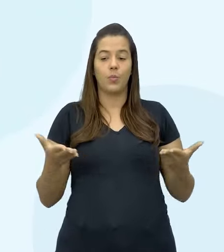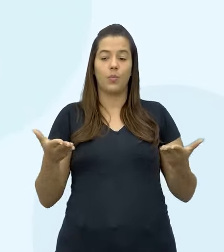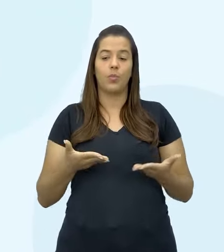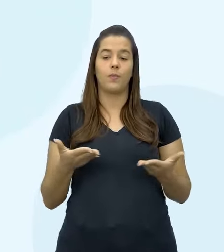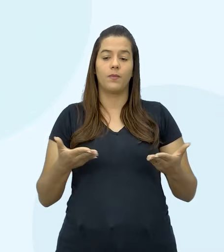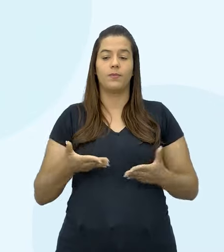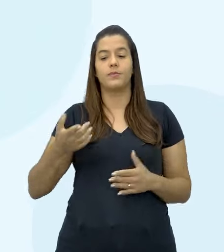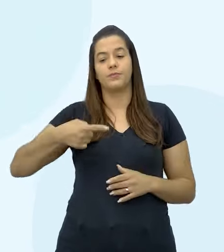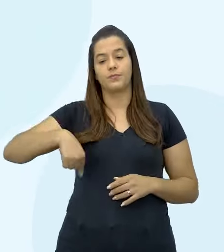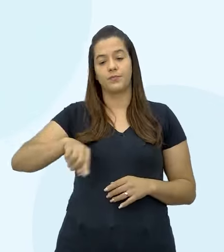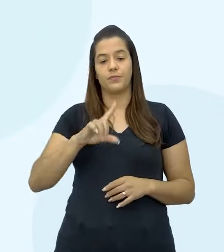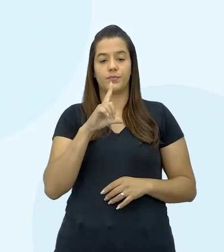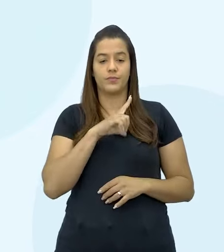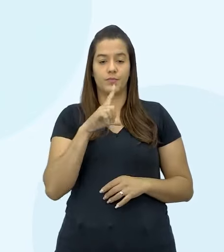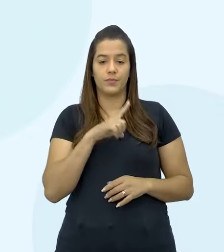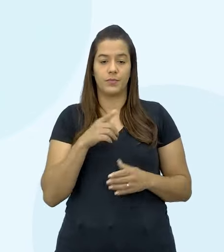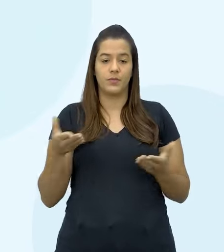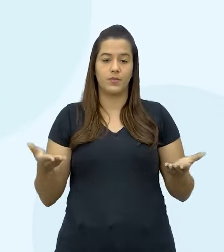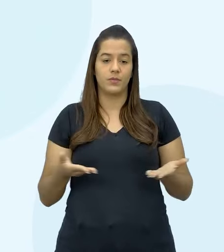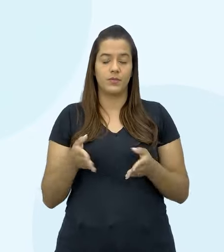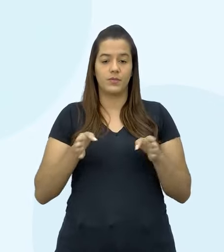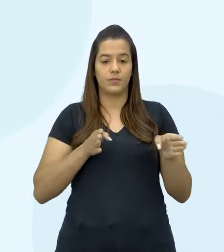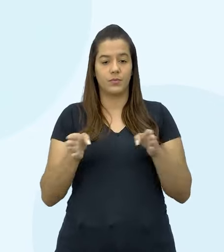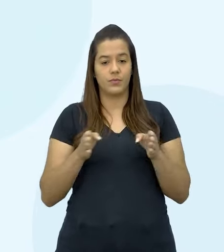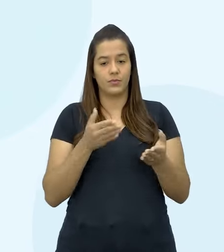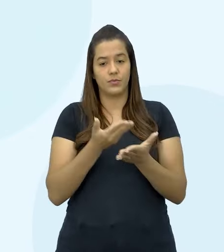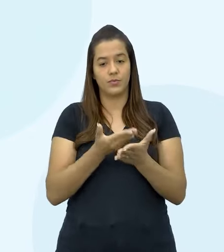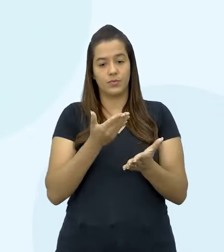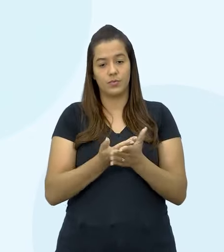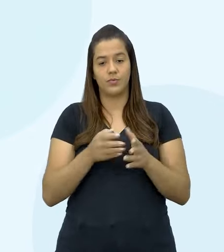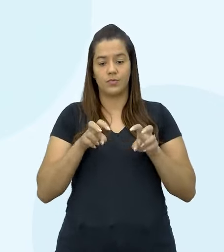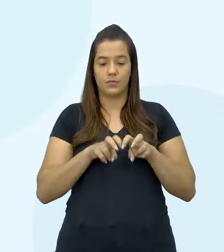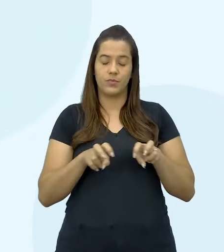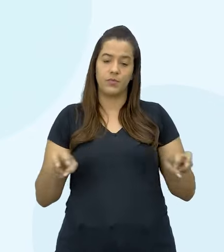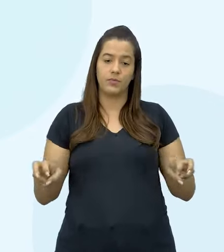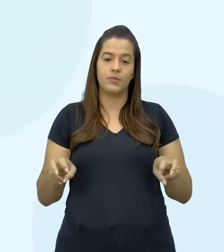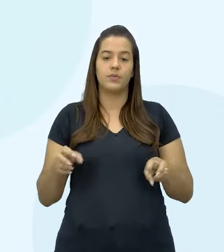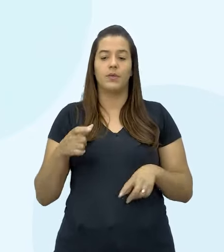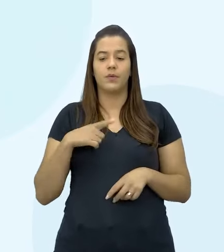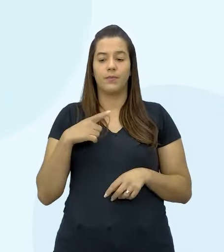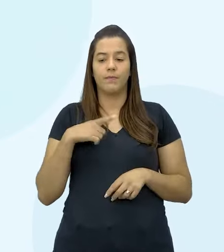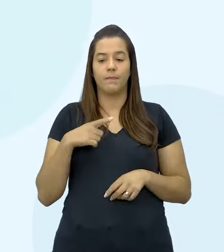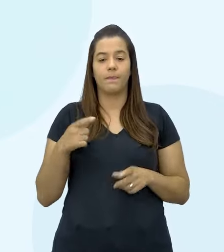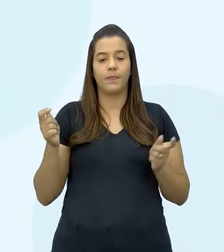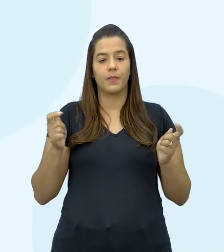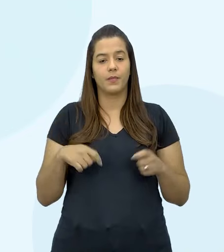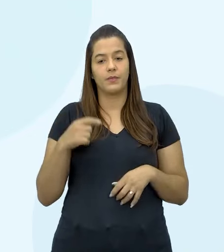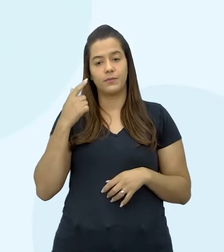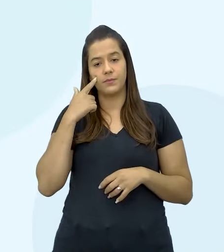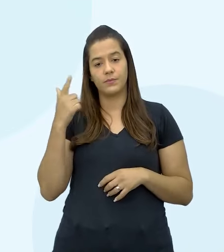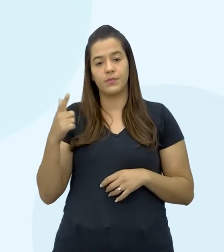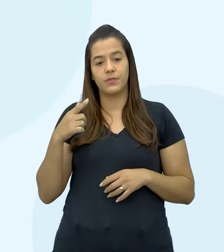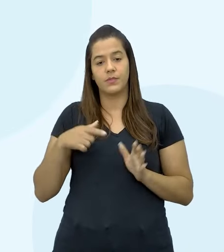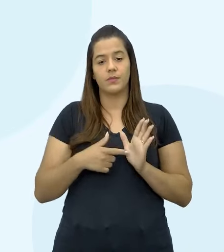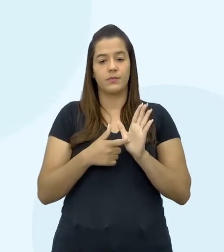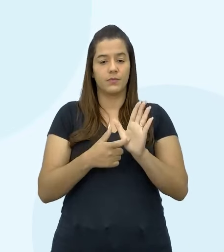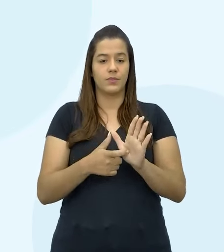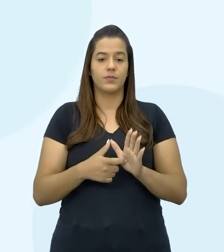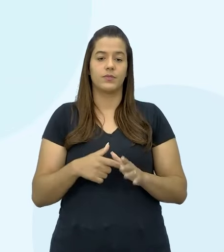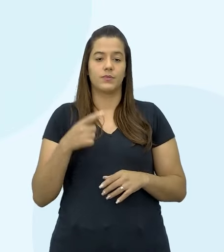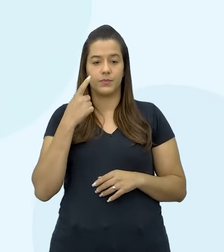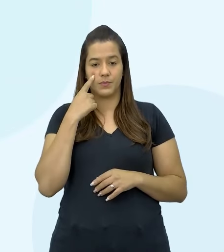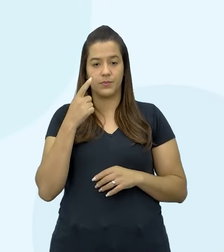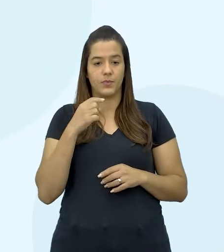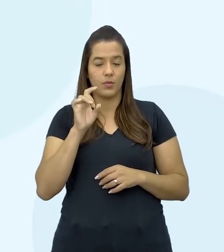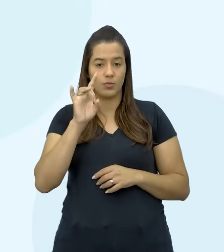né, o nosso momento de estudo hoje, a gente centrar um pouquinho mais no box ali, onde aparece De Olho na